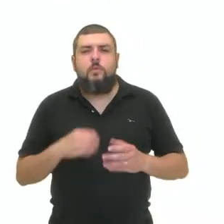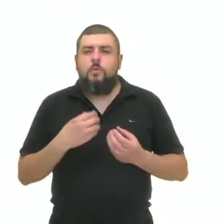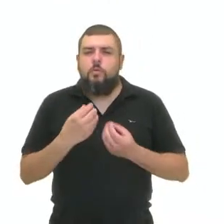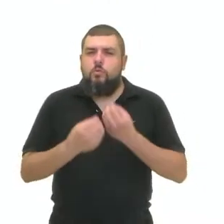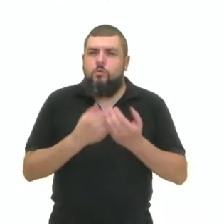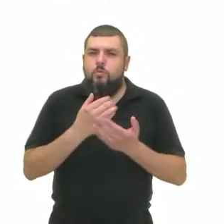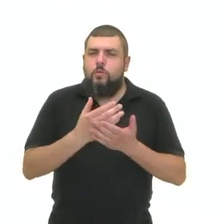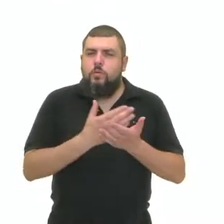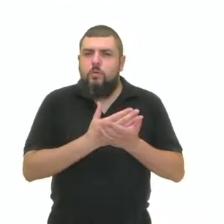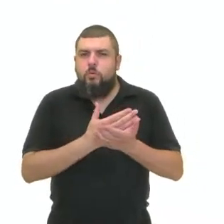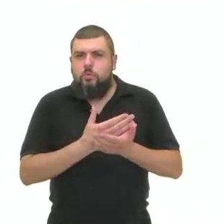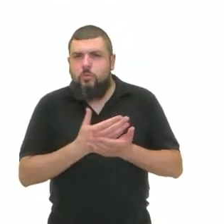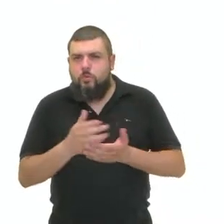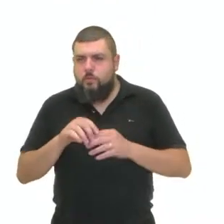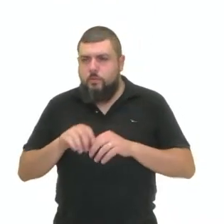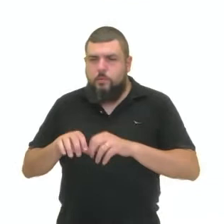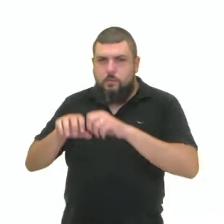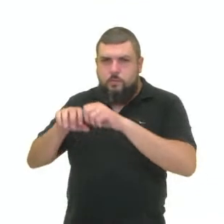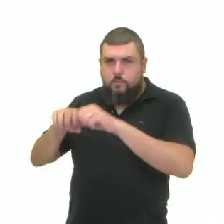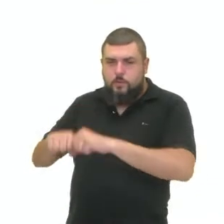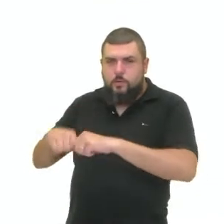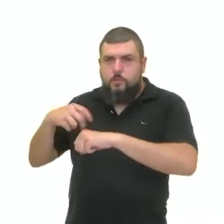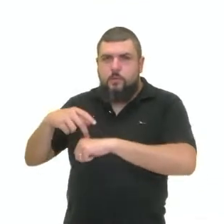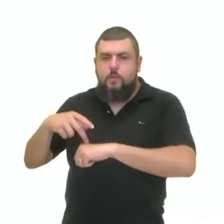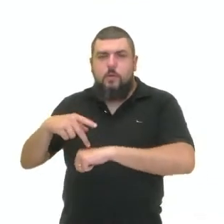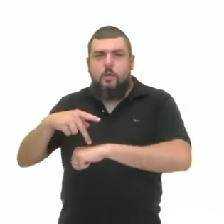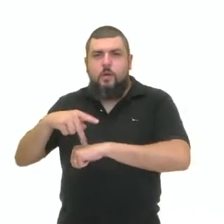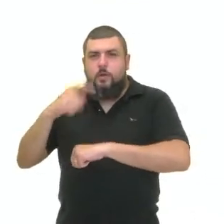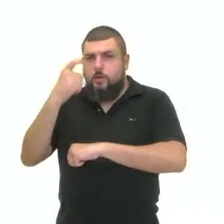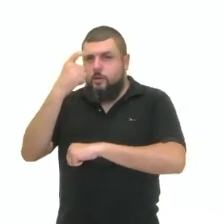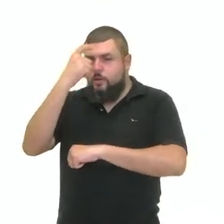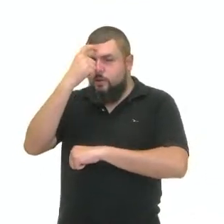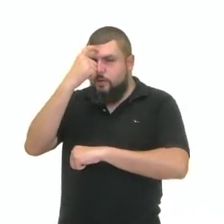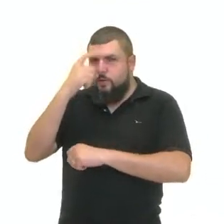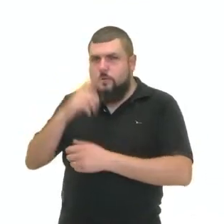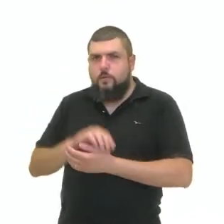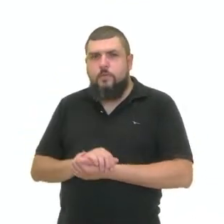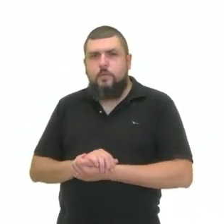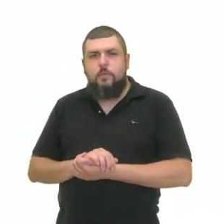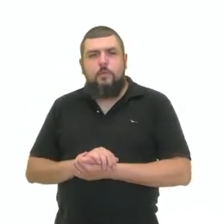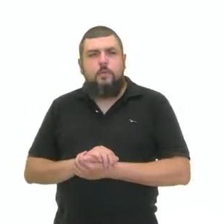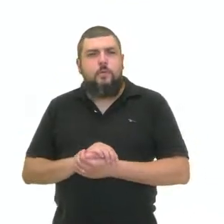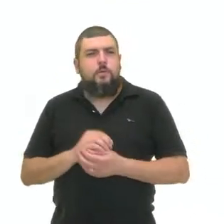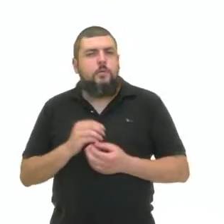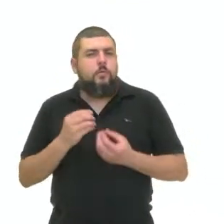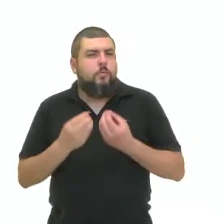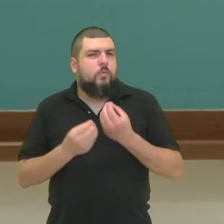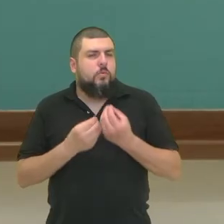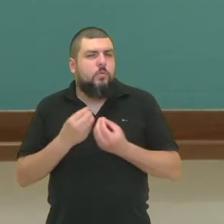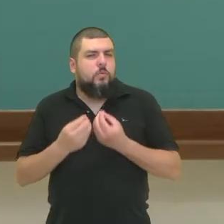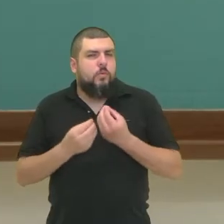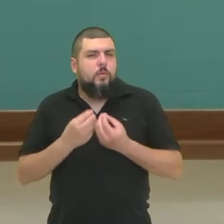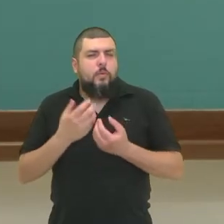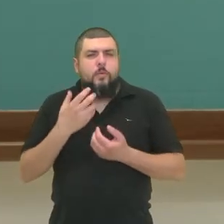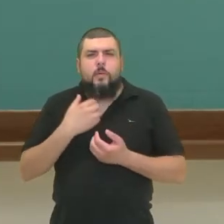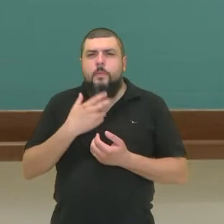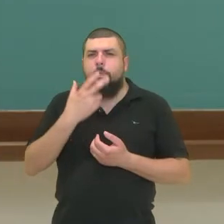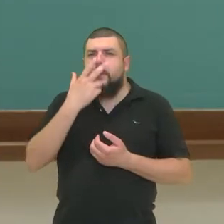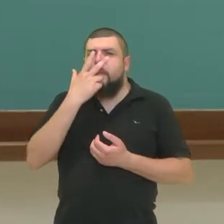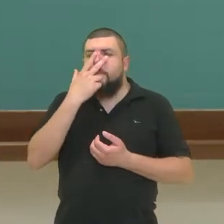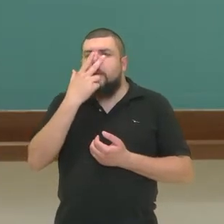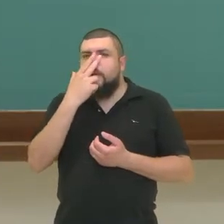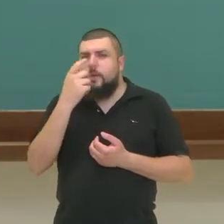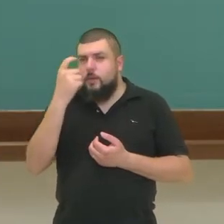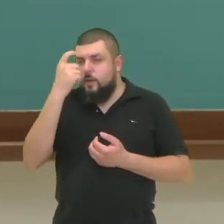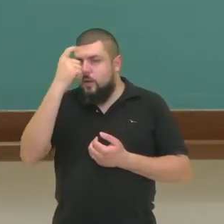desse processo de colonização eu desse processo de colonização se deu com uma índia